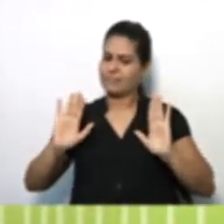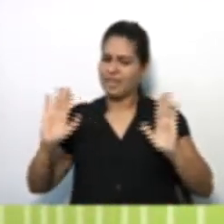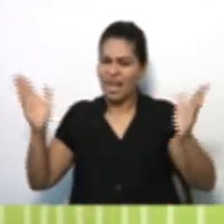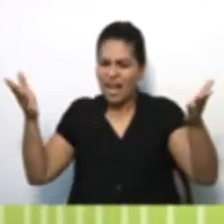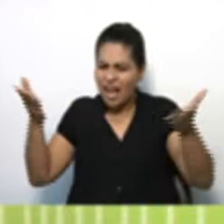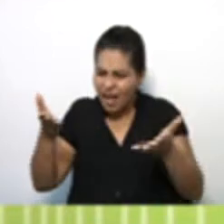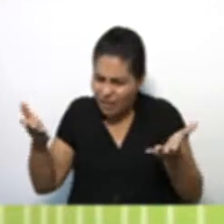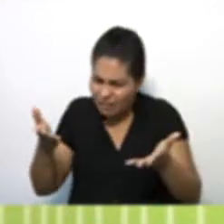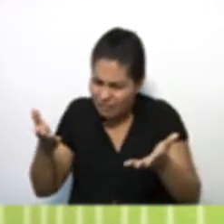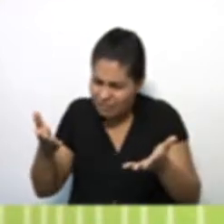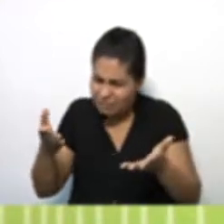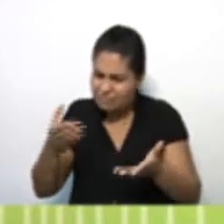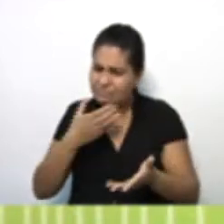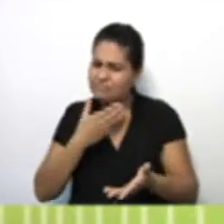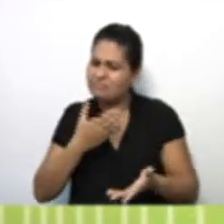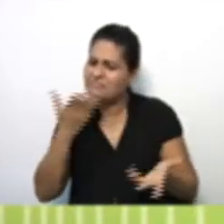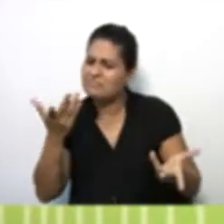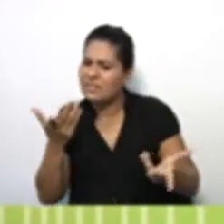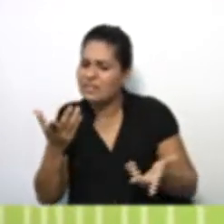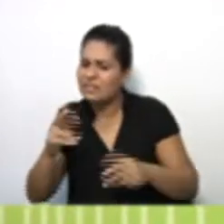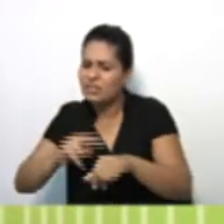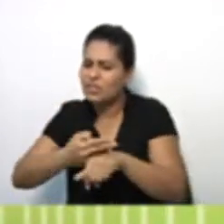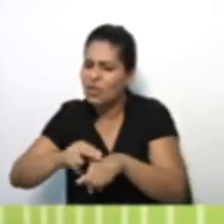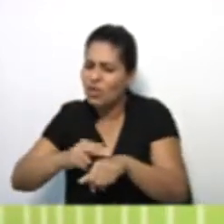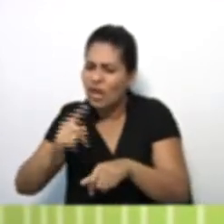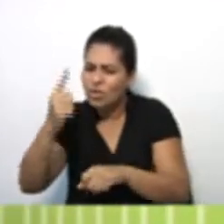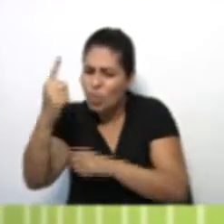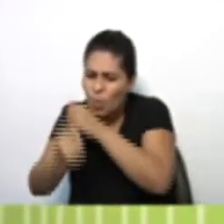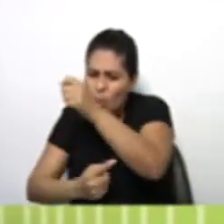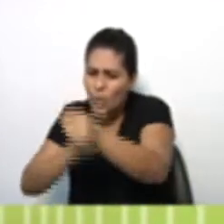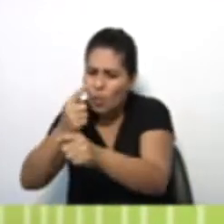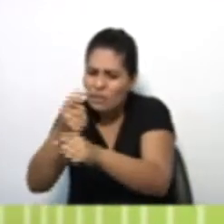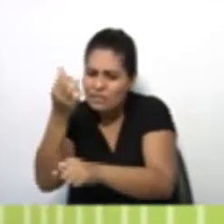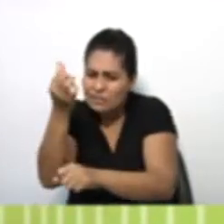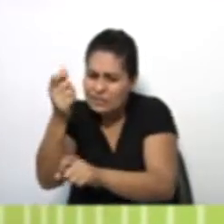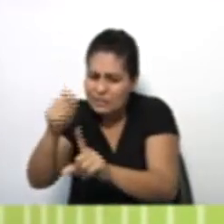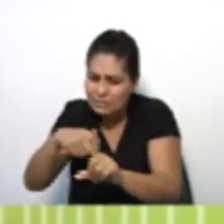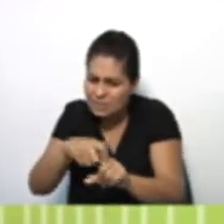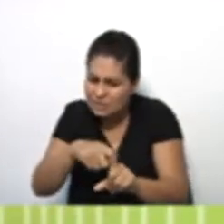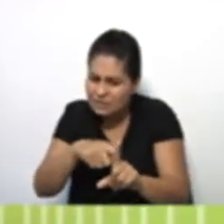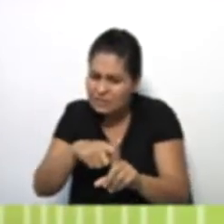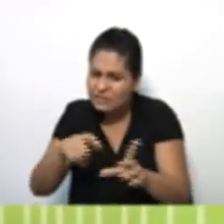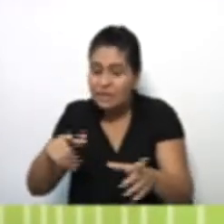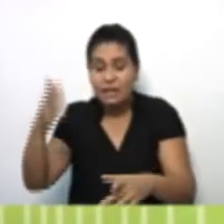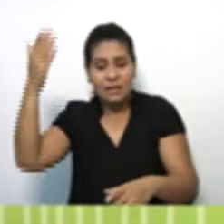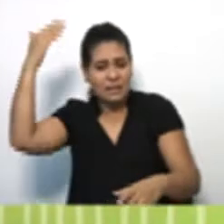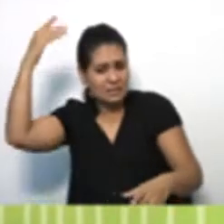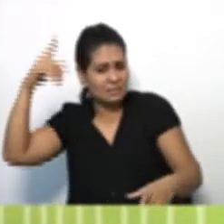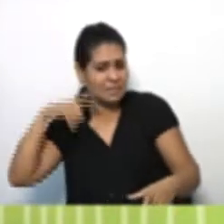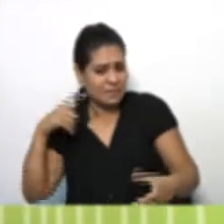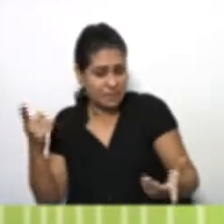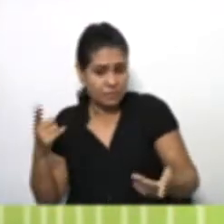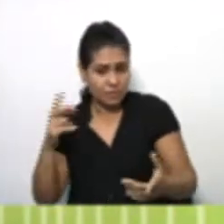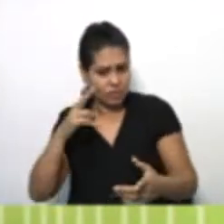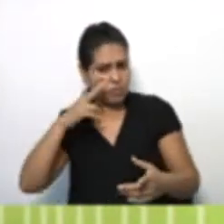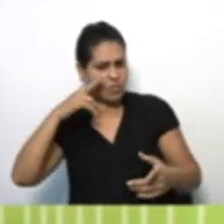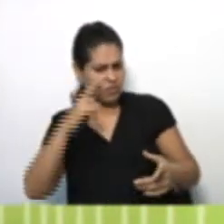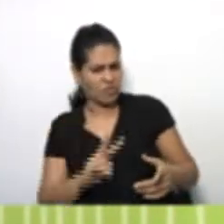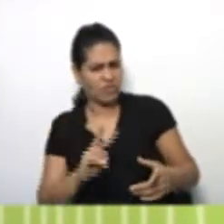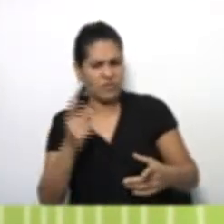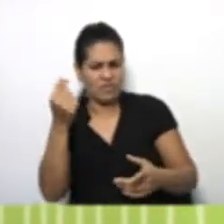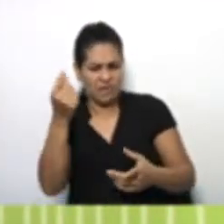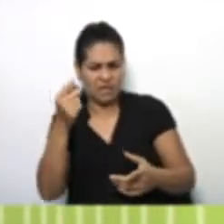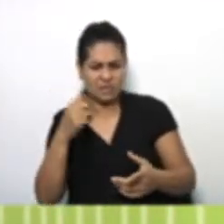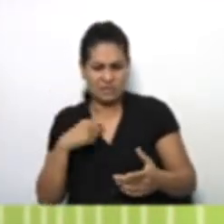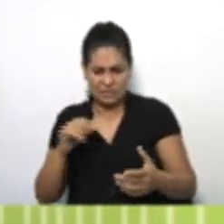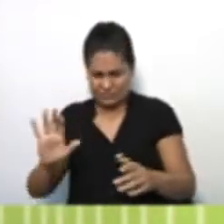não é agora. A Páscoa só é daqui um ano, só é daqui 6 meses. Opa, aquele ovo da Páscoa, pelo menos no último ano, que quando eu vi no